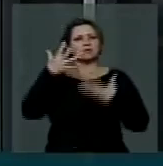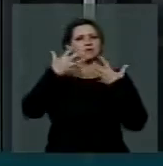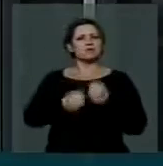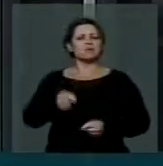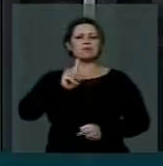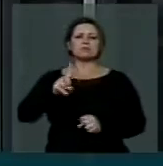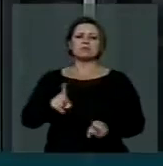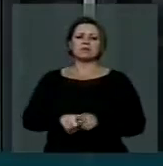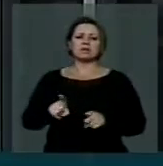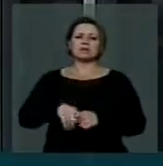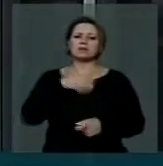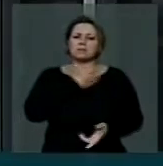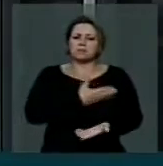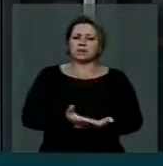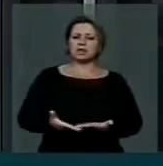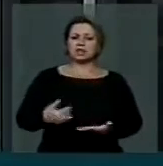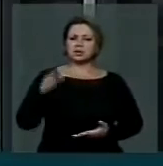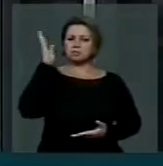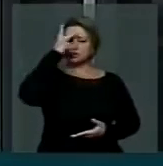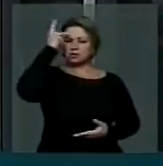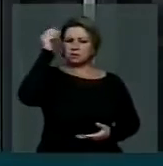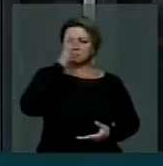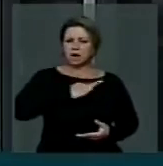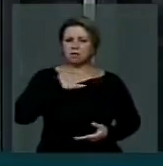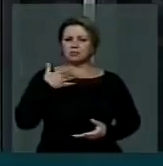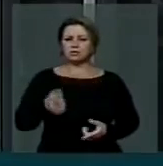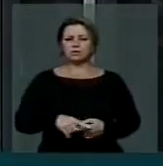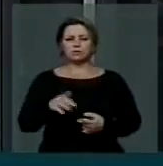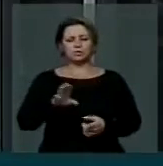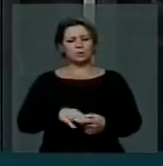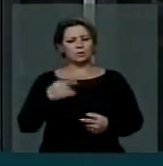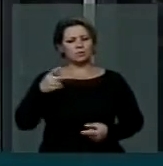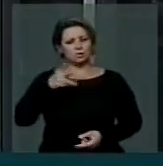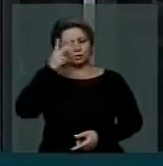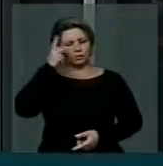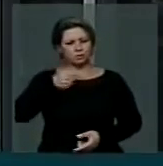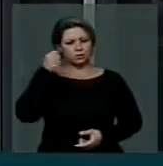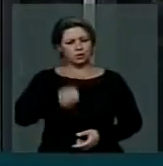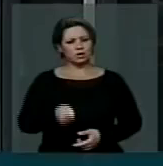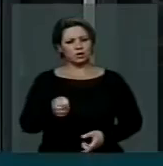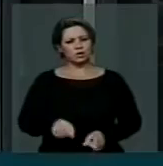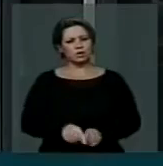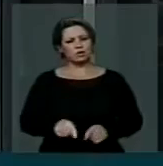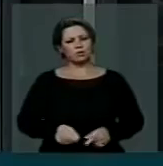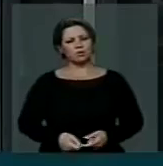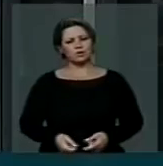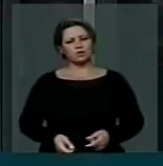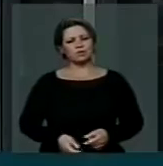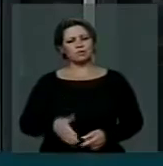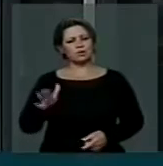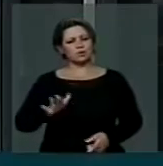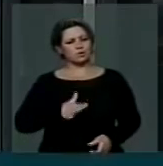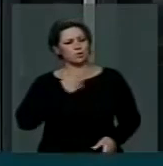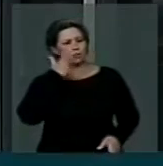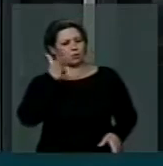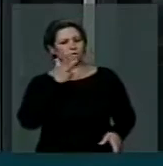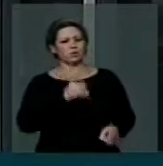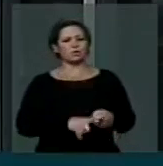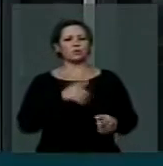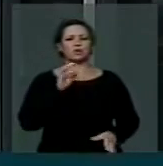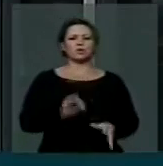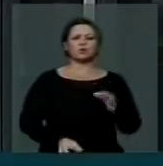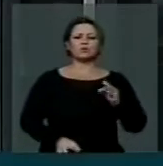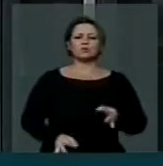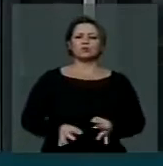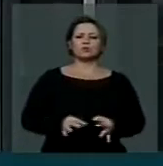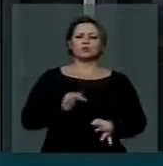os abusos e perversões da maldade e da decisão auspiciosa de sublimar a repulsa ao horror em